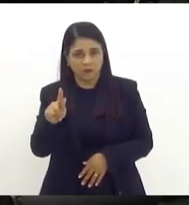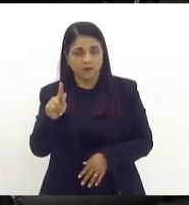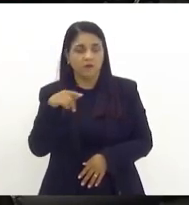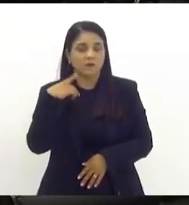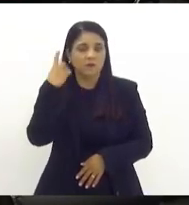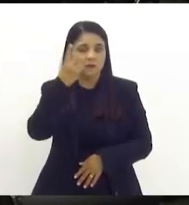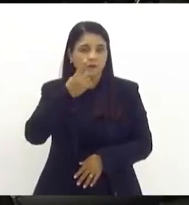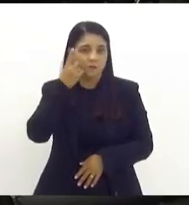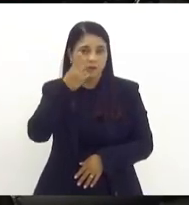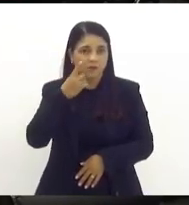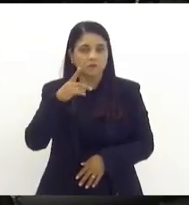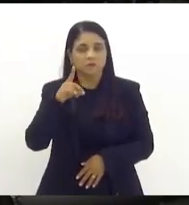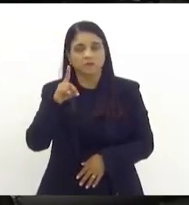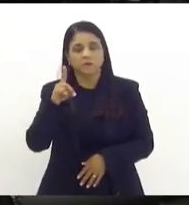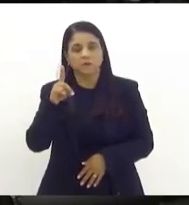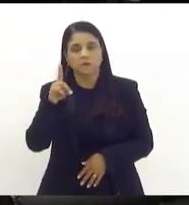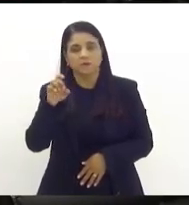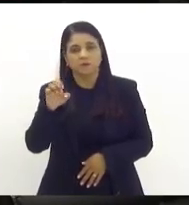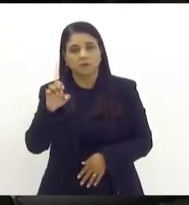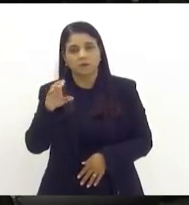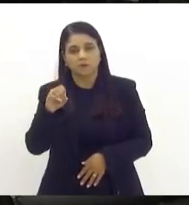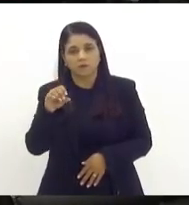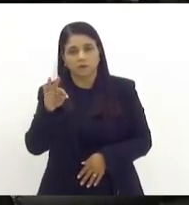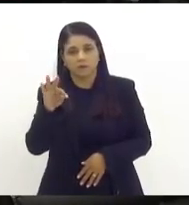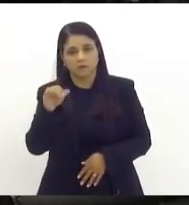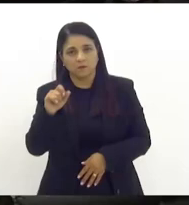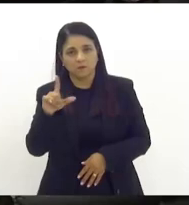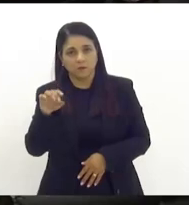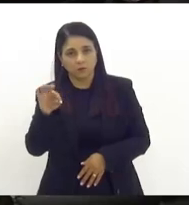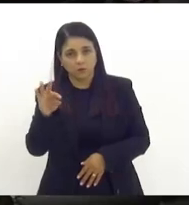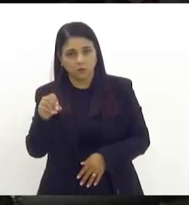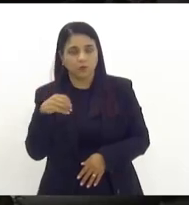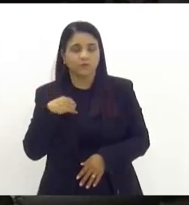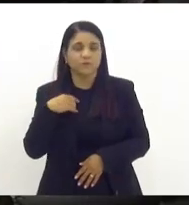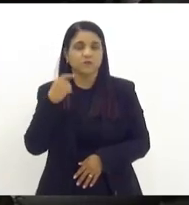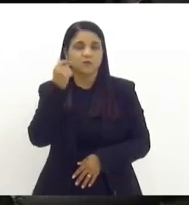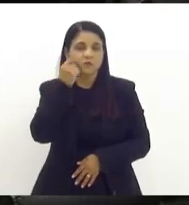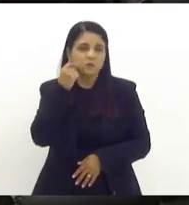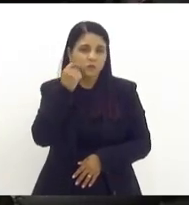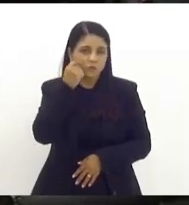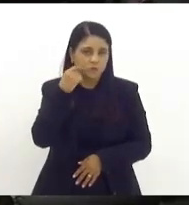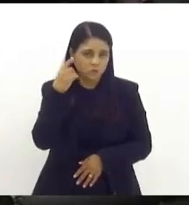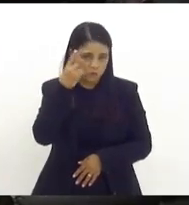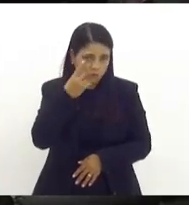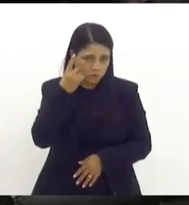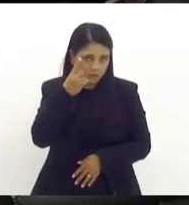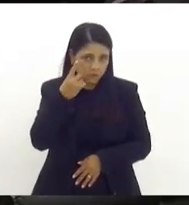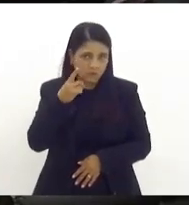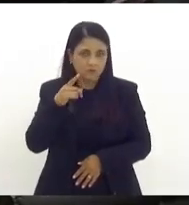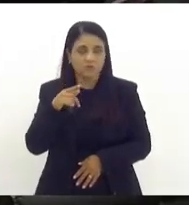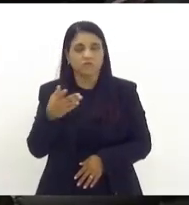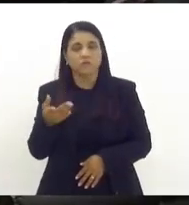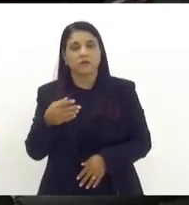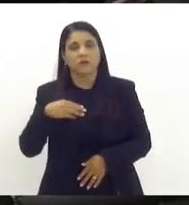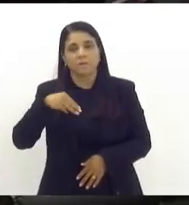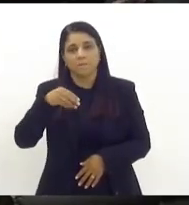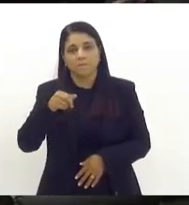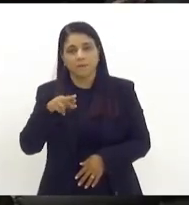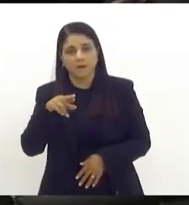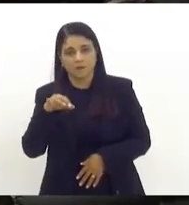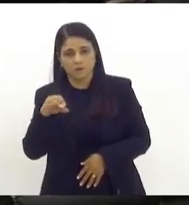deputado deu Dalton Giovani Ratinho Márcio